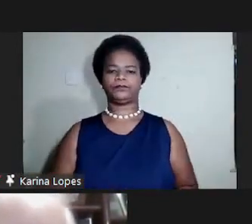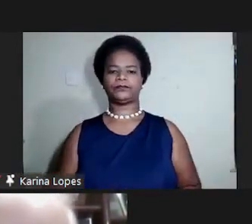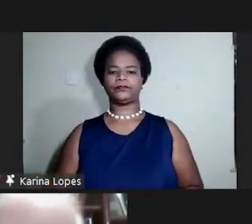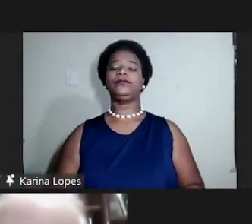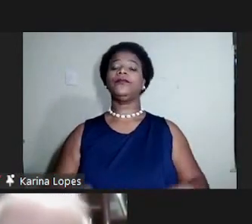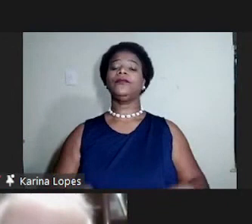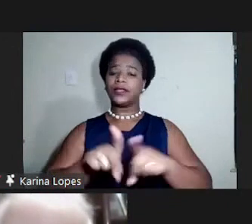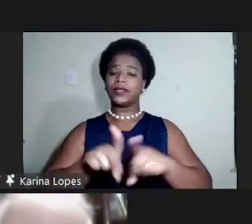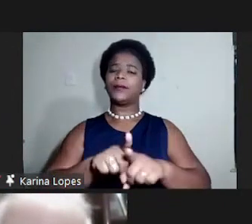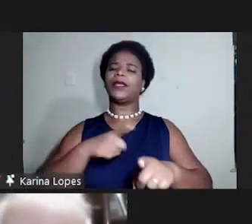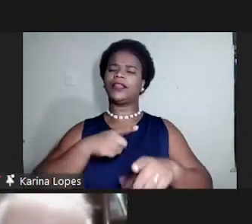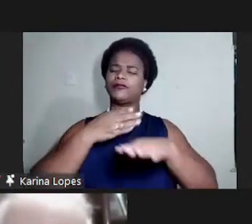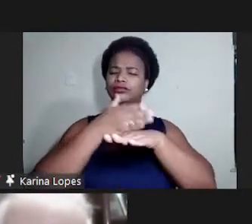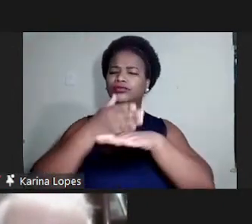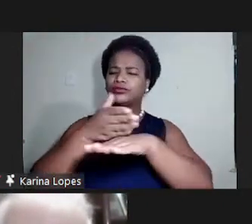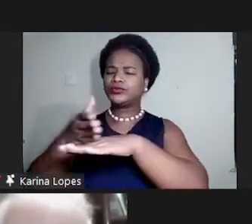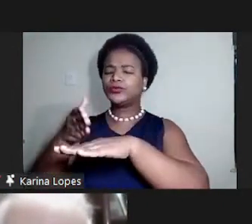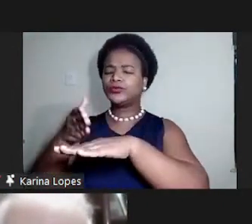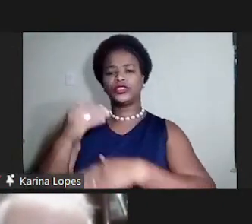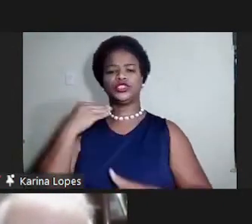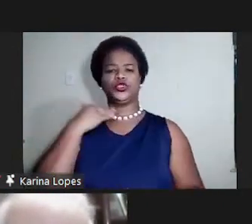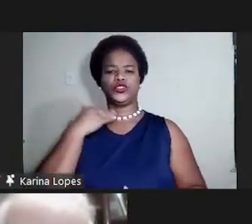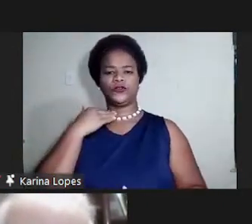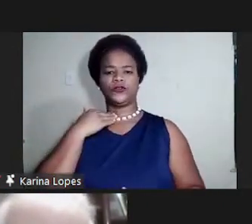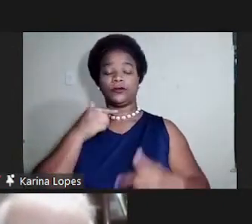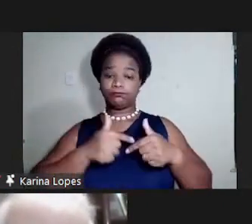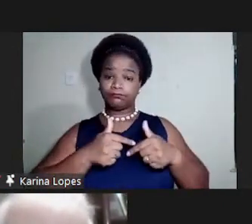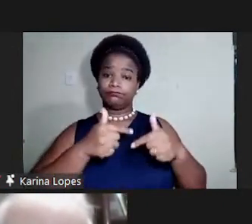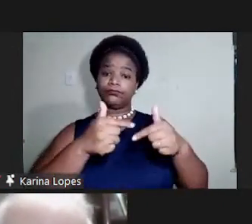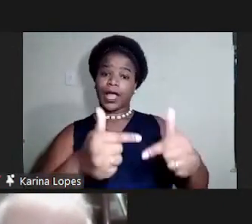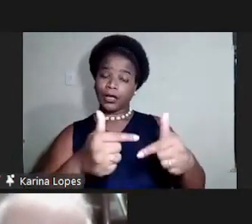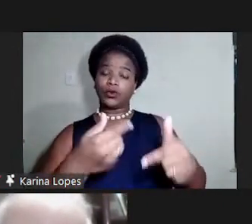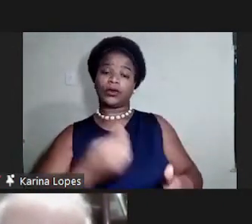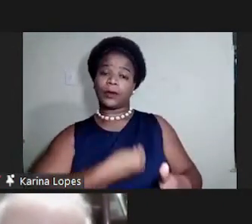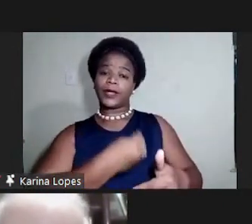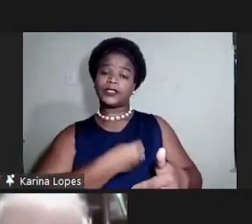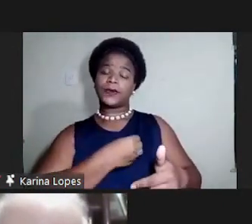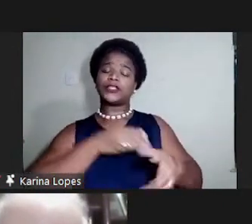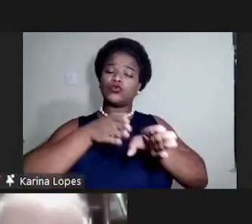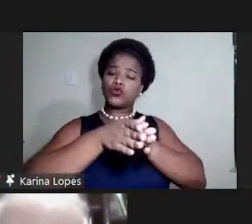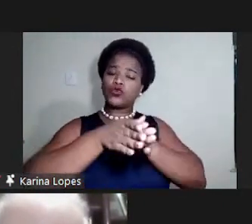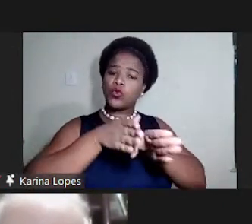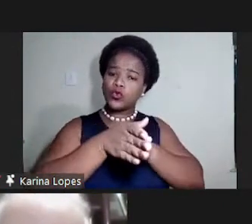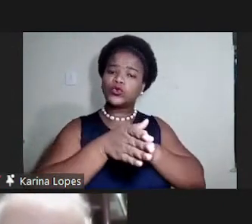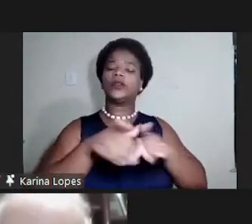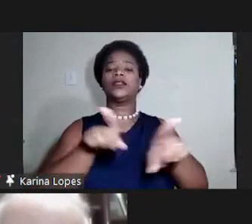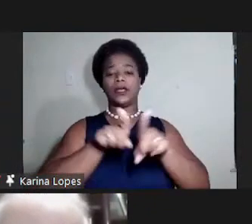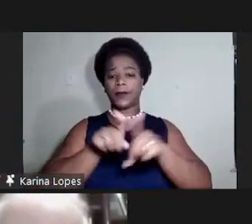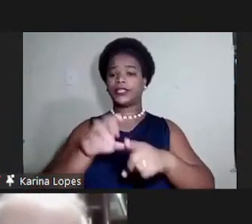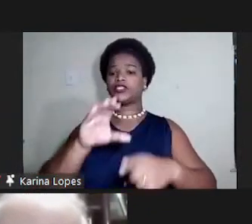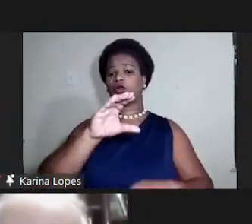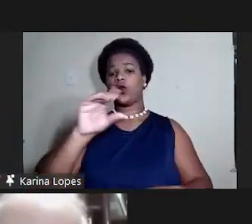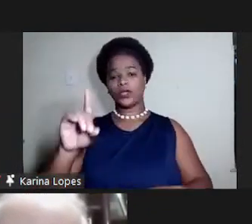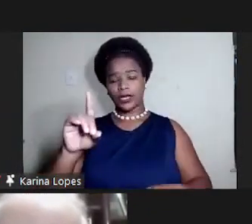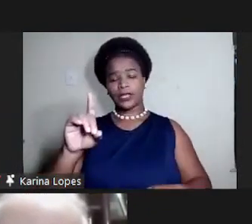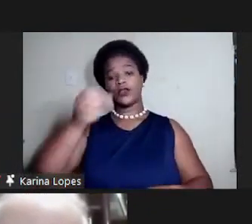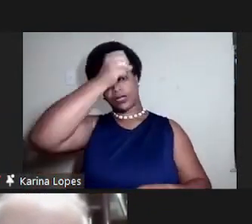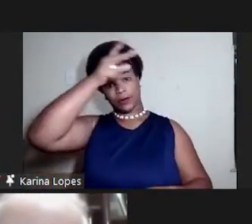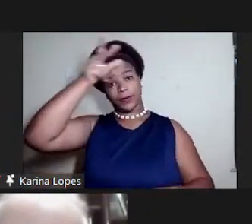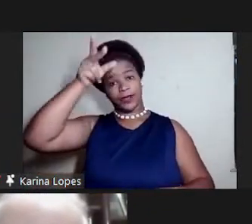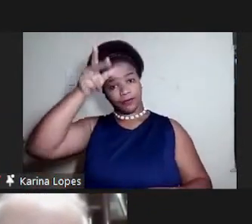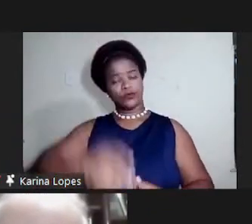Fora, atuando na integração de quadros consultivos e de coordenação na Prefeitura Municipal,